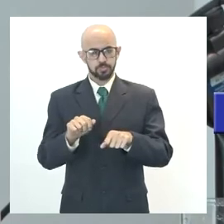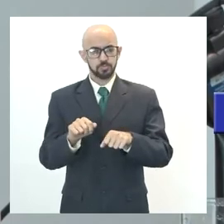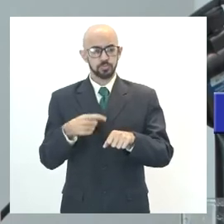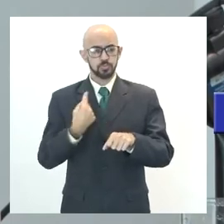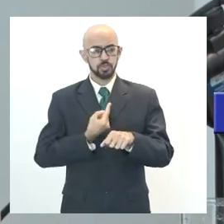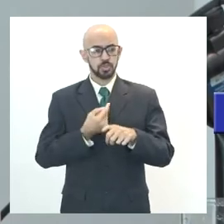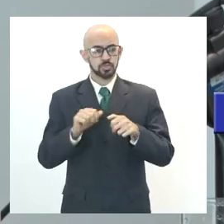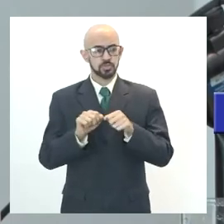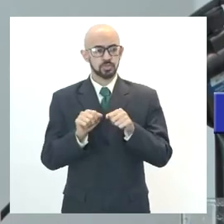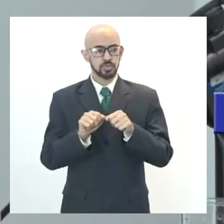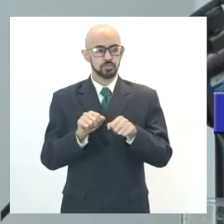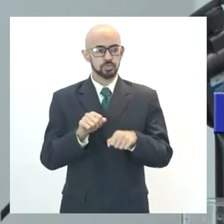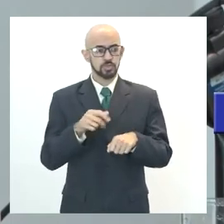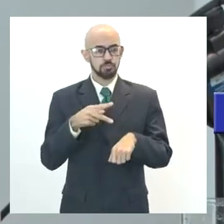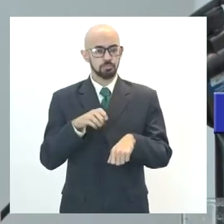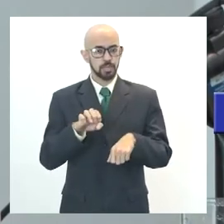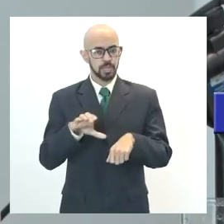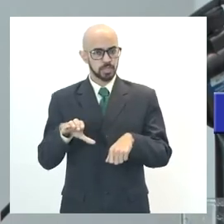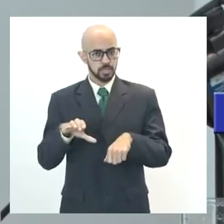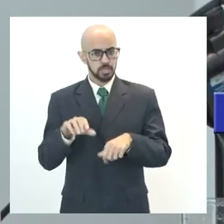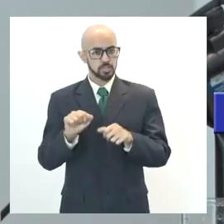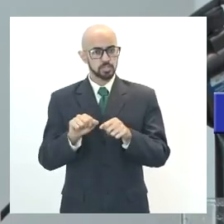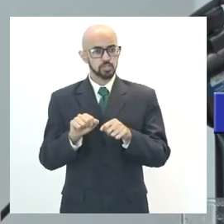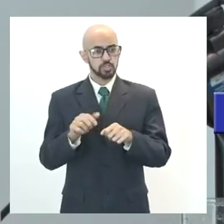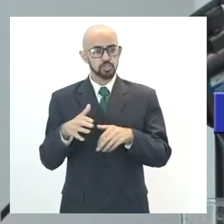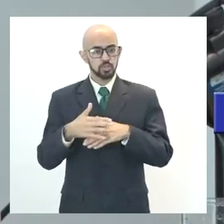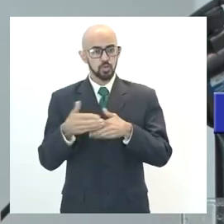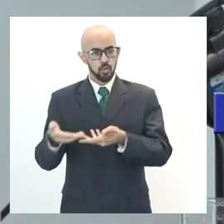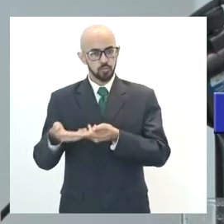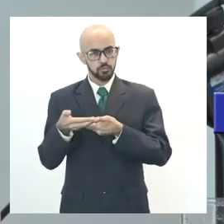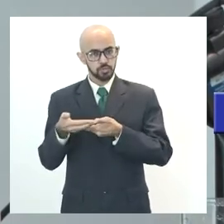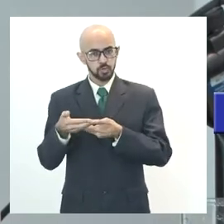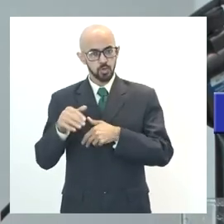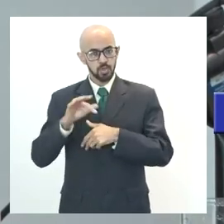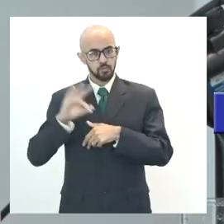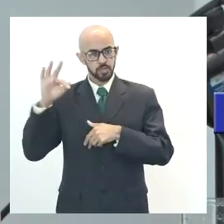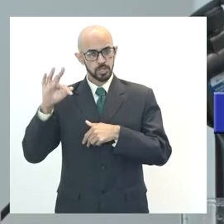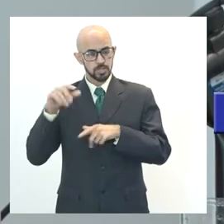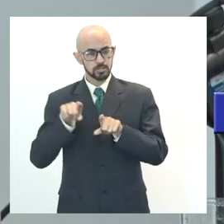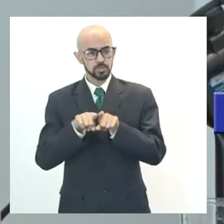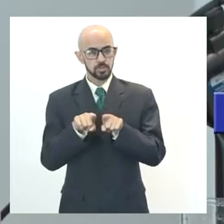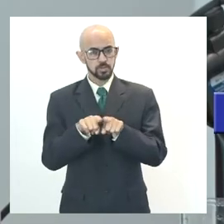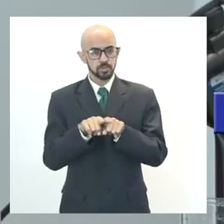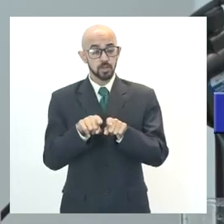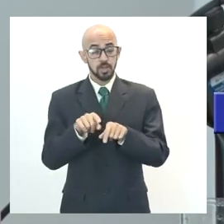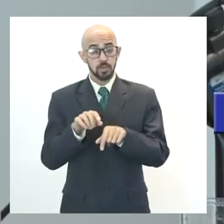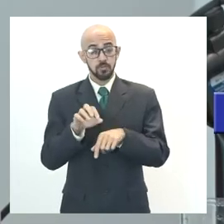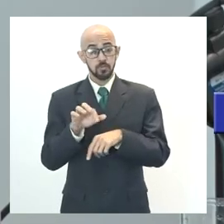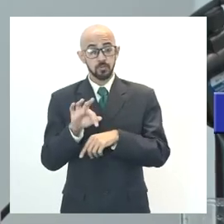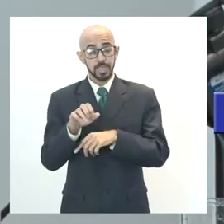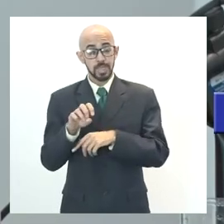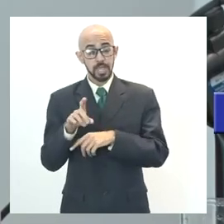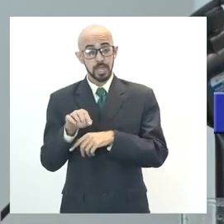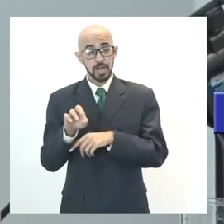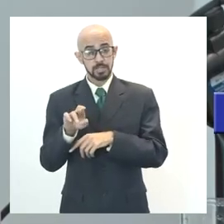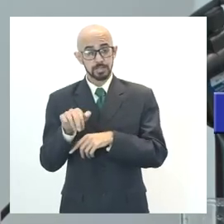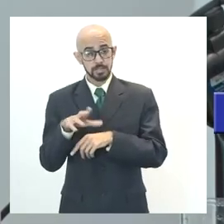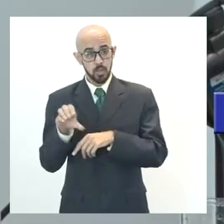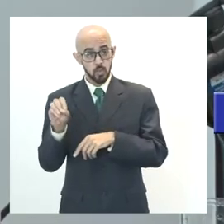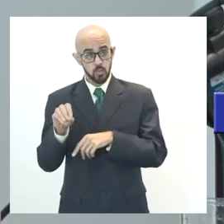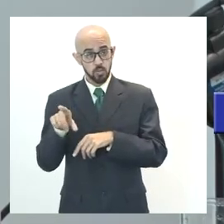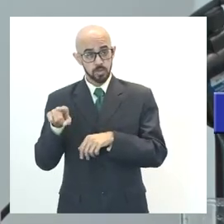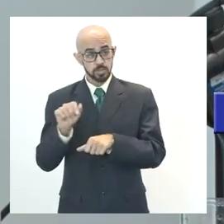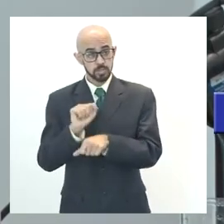a escola Chamamos o a Federação e Chamamos o sindicato servidores públicos E deixamos eles é